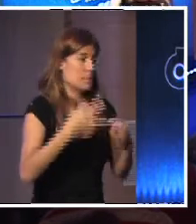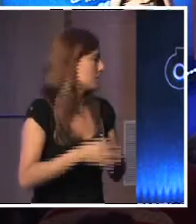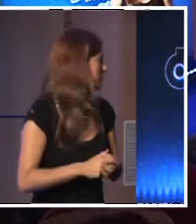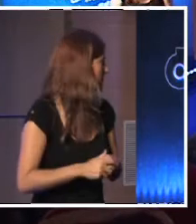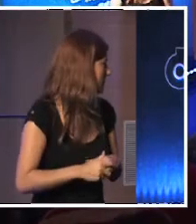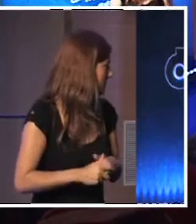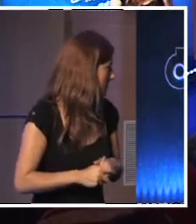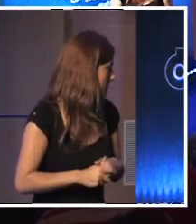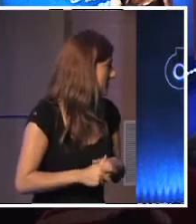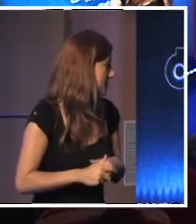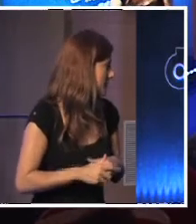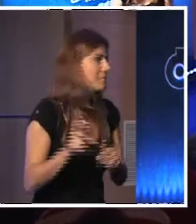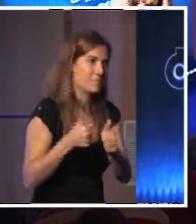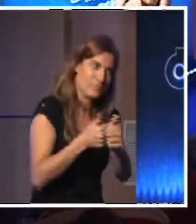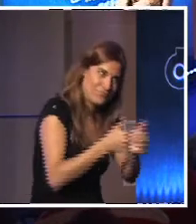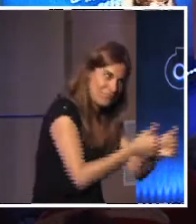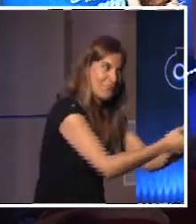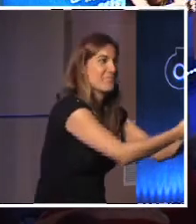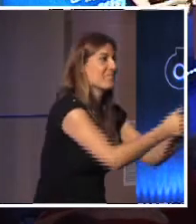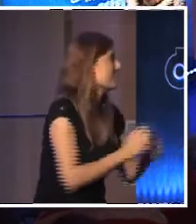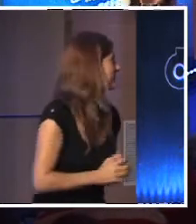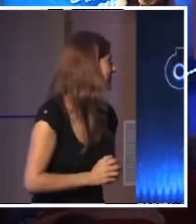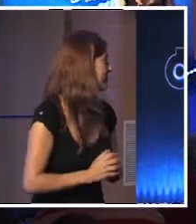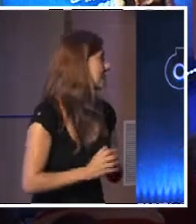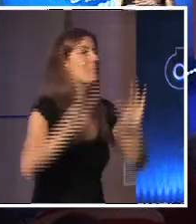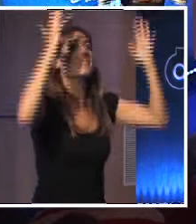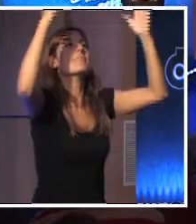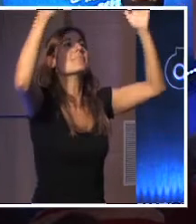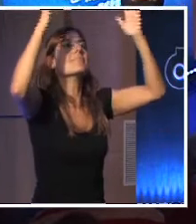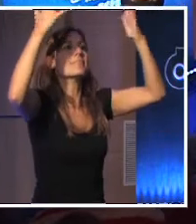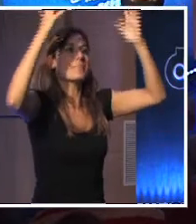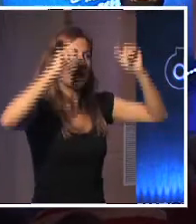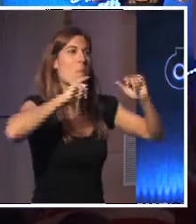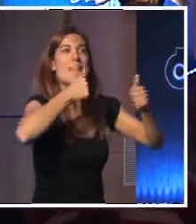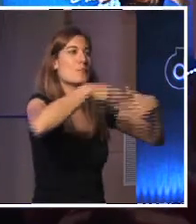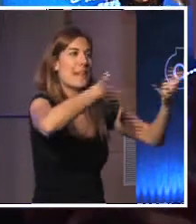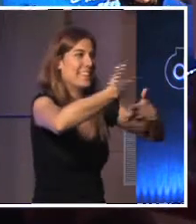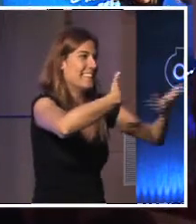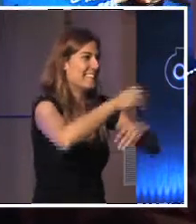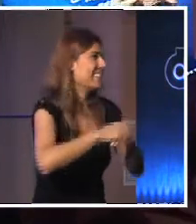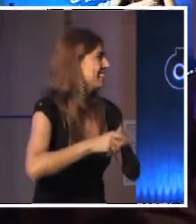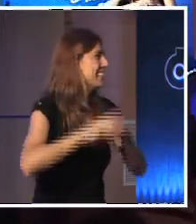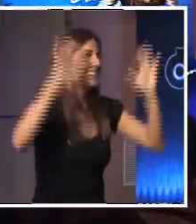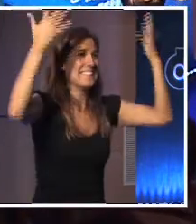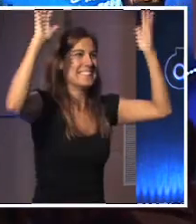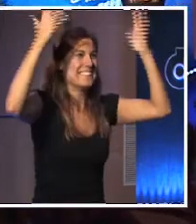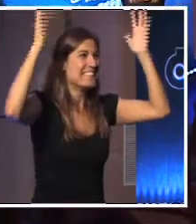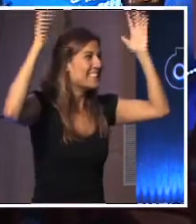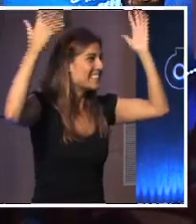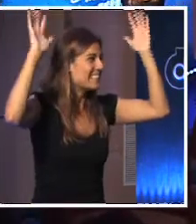onde está? Muito bem. Pronto. Agora já podem todos interagir com a Zuzu e falar connosco. Muito obrigado.